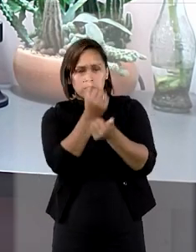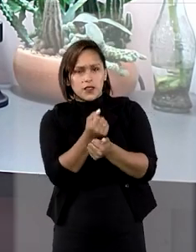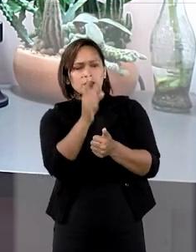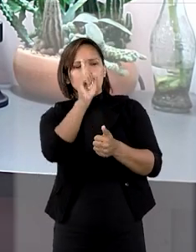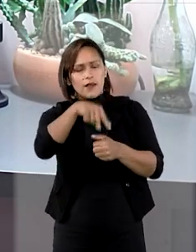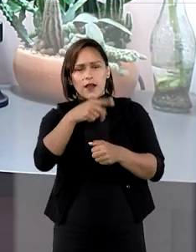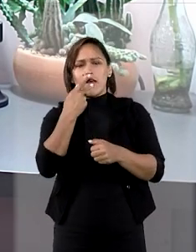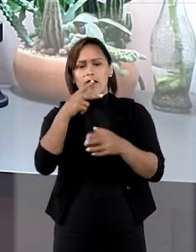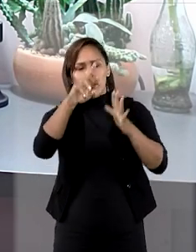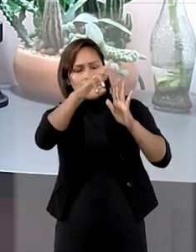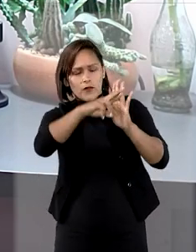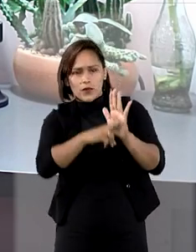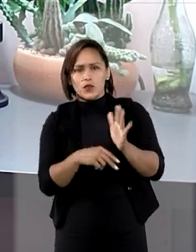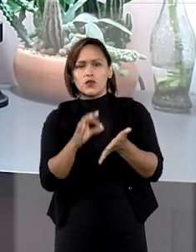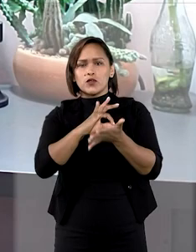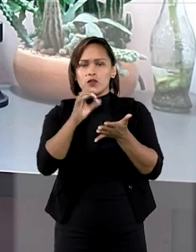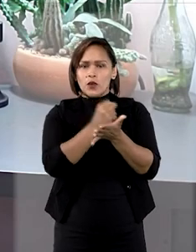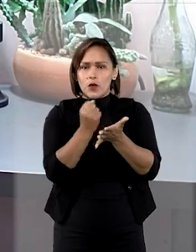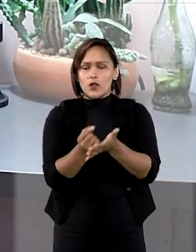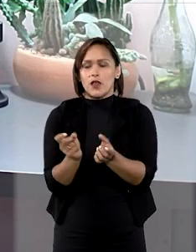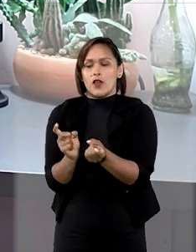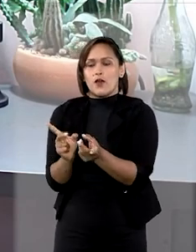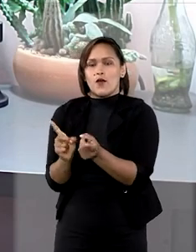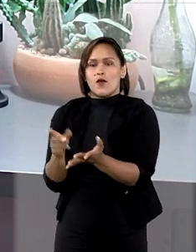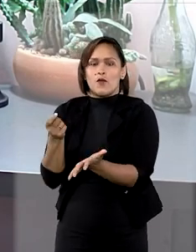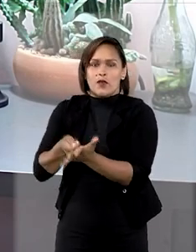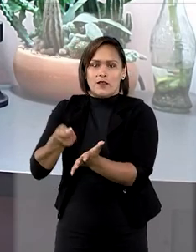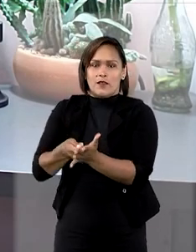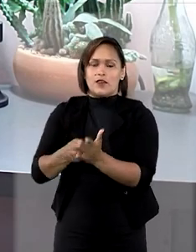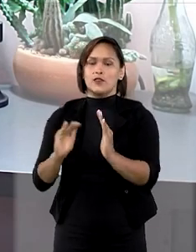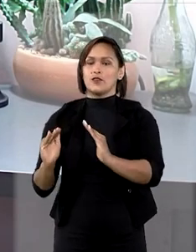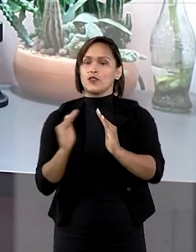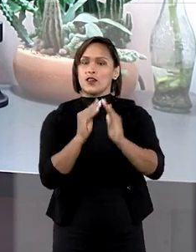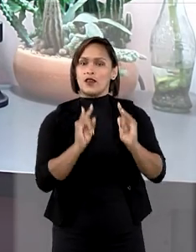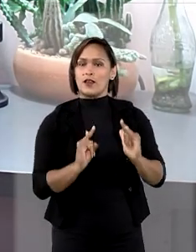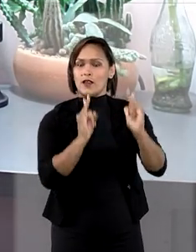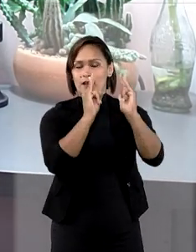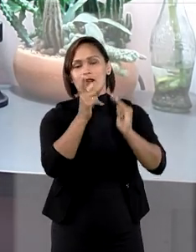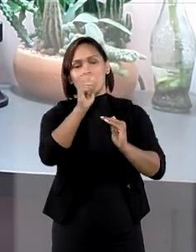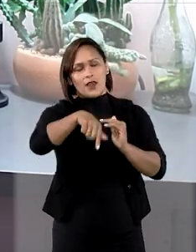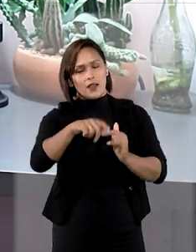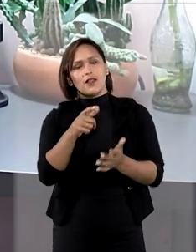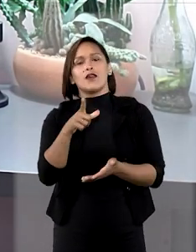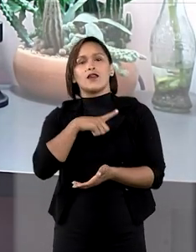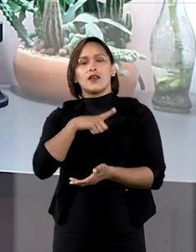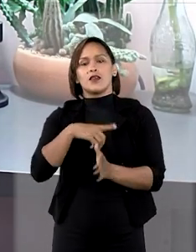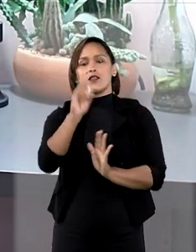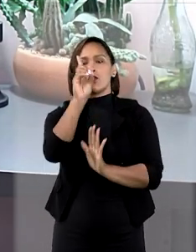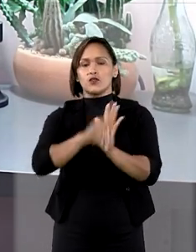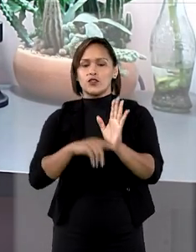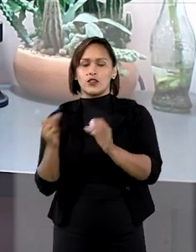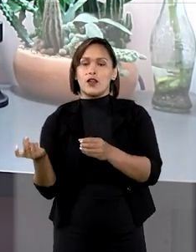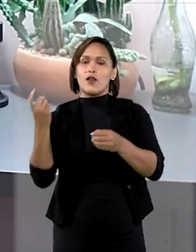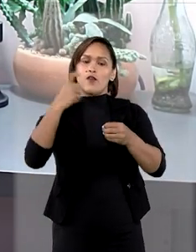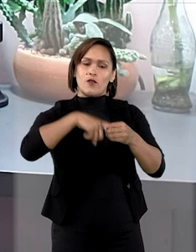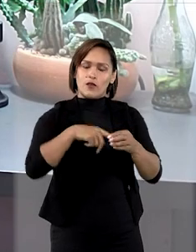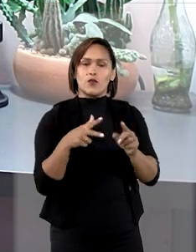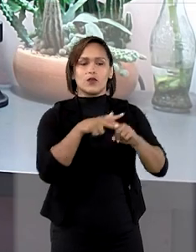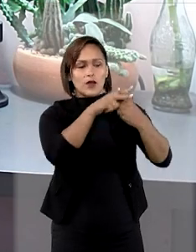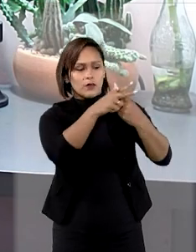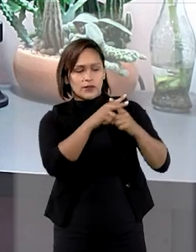que, no caso de resolução de contrato de compra e venda de imóvel, ainda que o comprador possua o direito de retenção